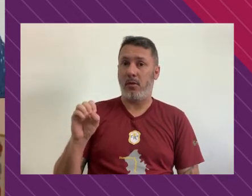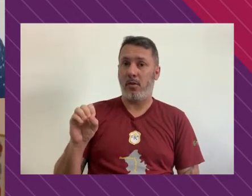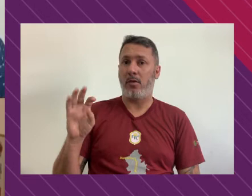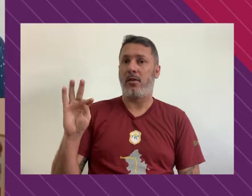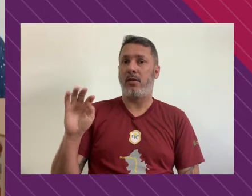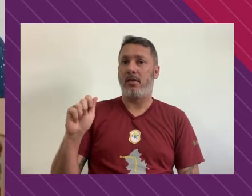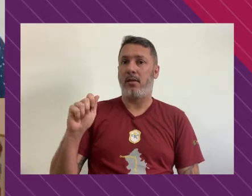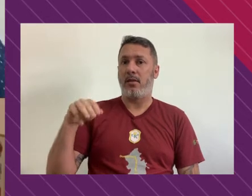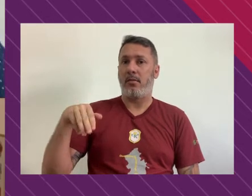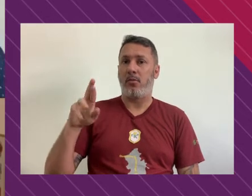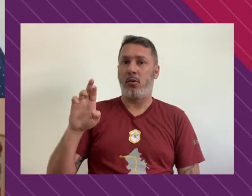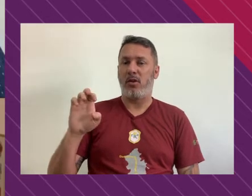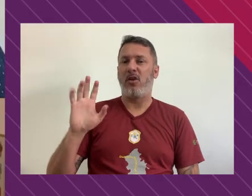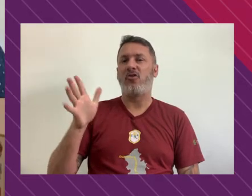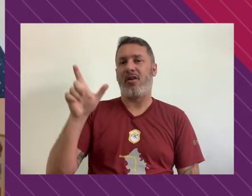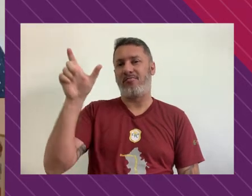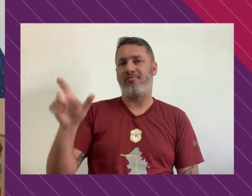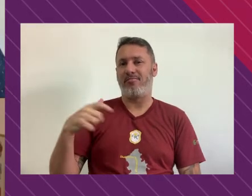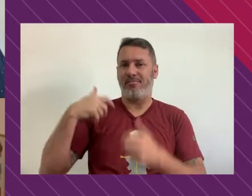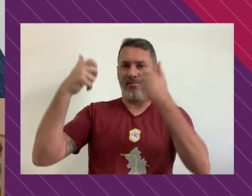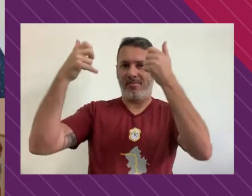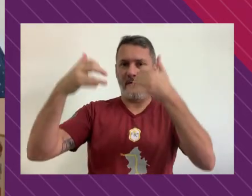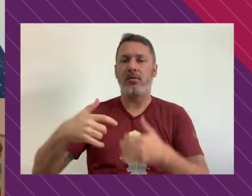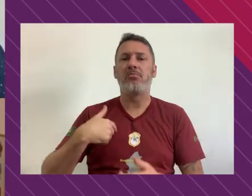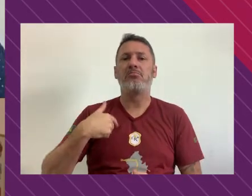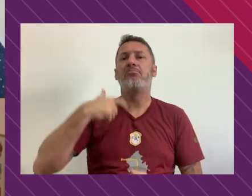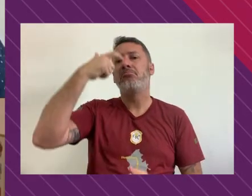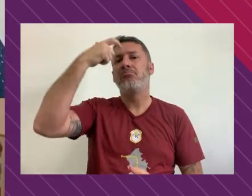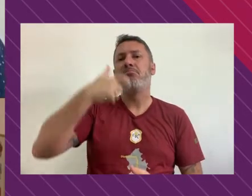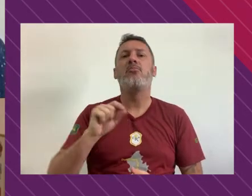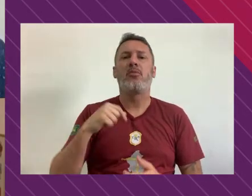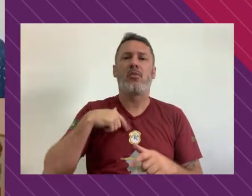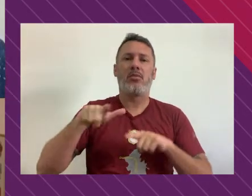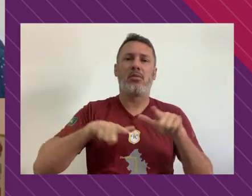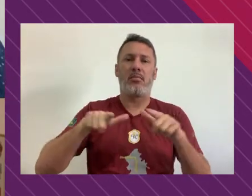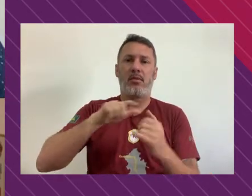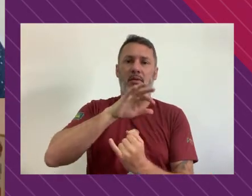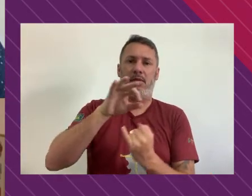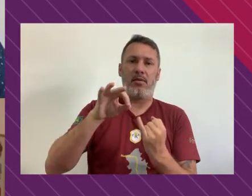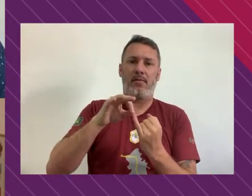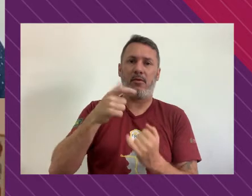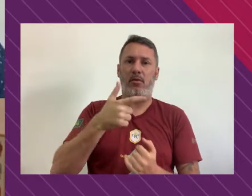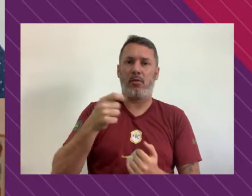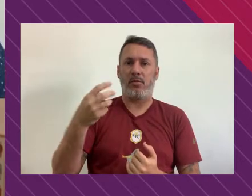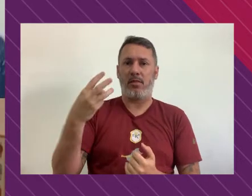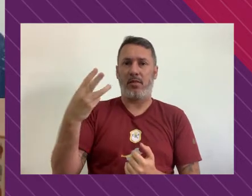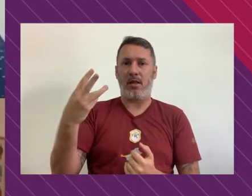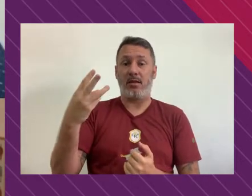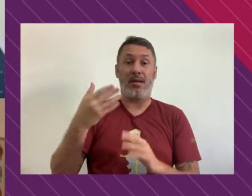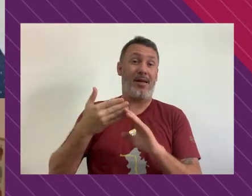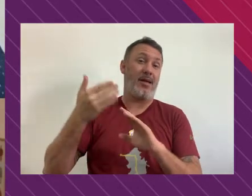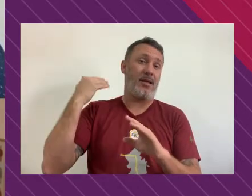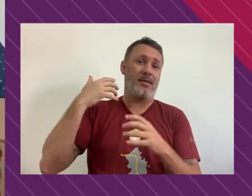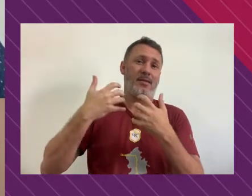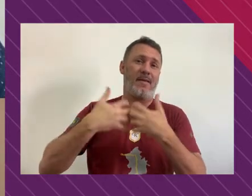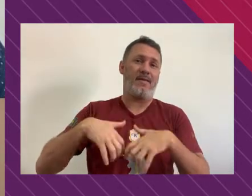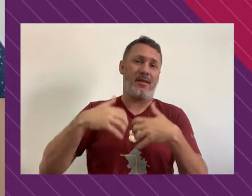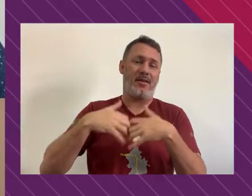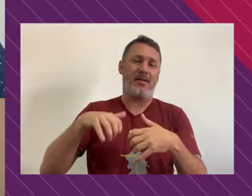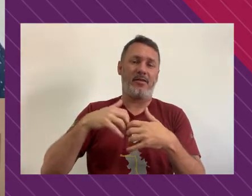depois que eu já te apresentei. Eu trabalho no IFES desde 2003, entrei quando era Cefet ainda, vivi toda